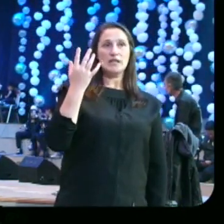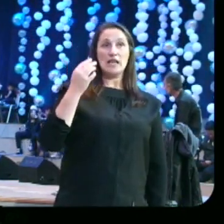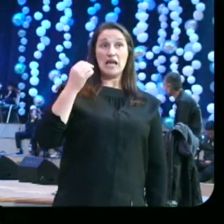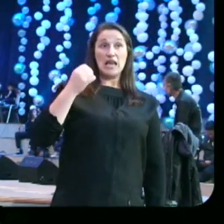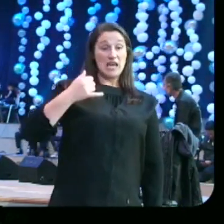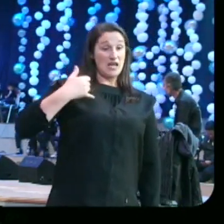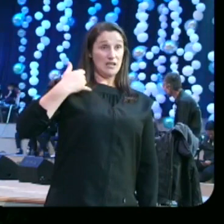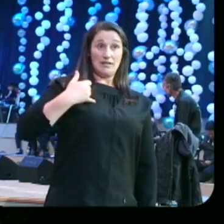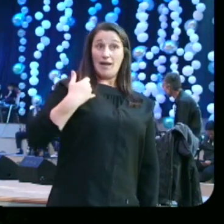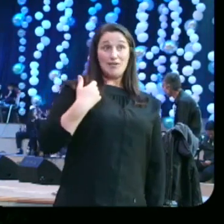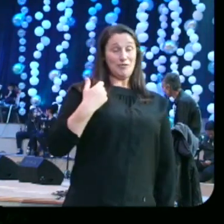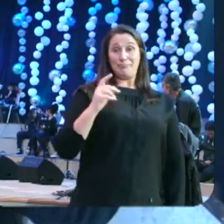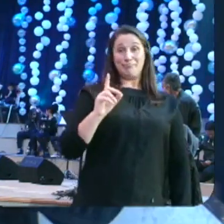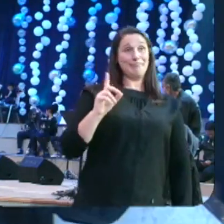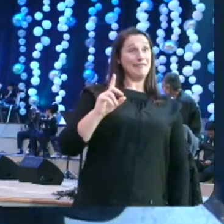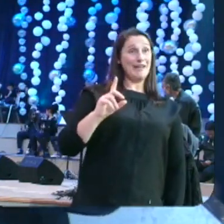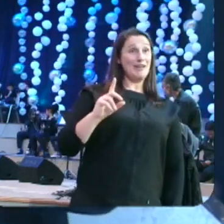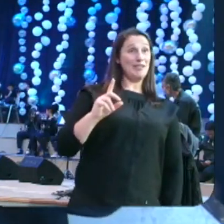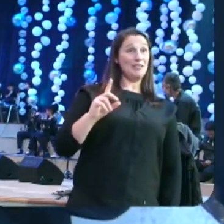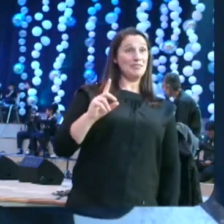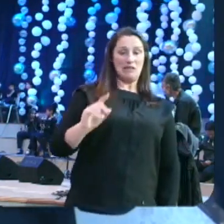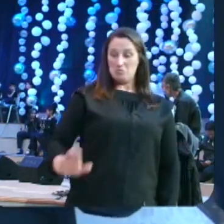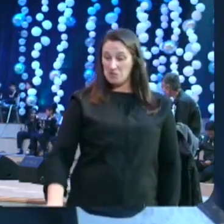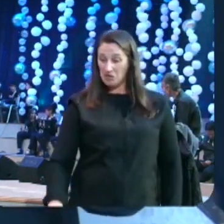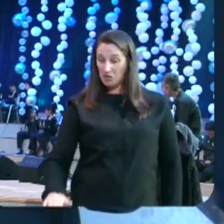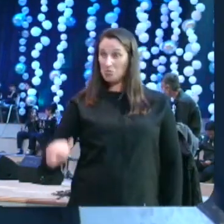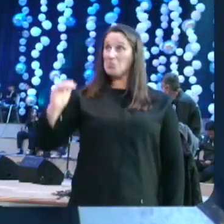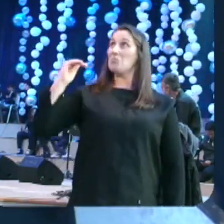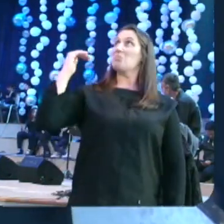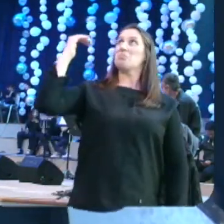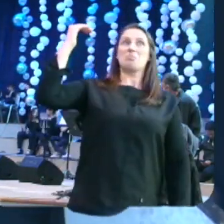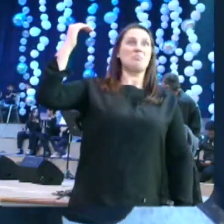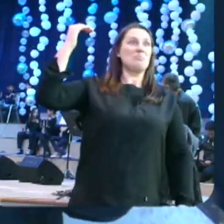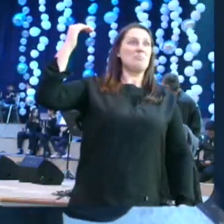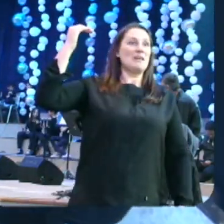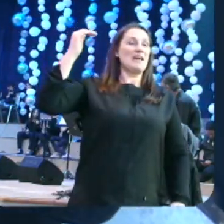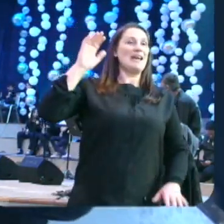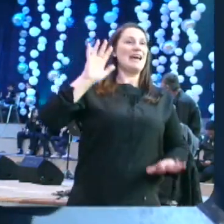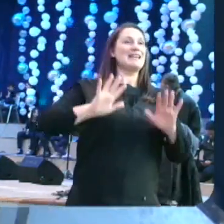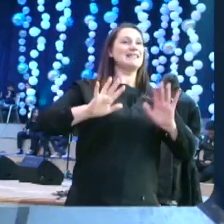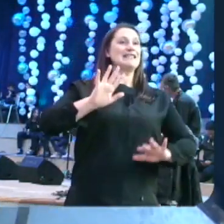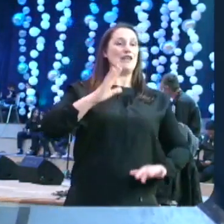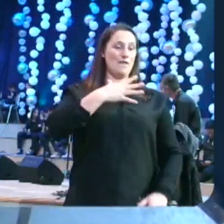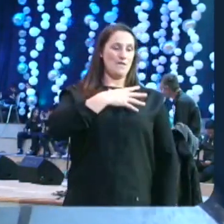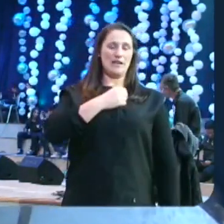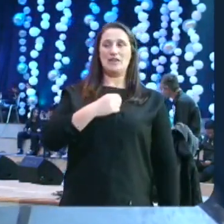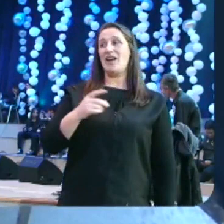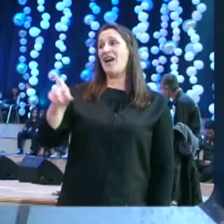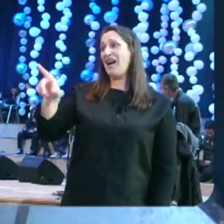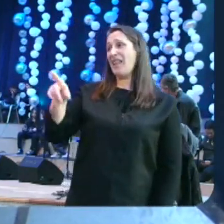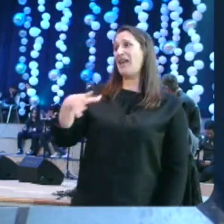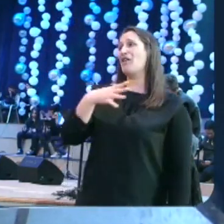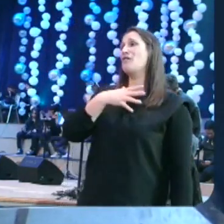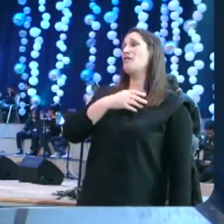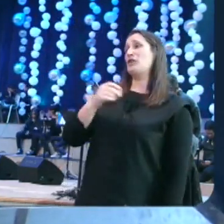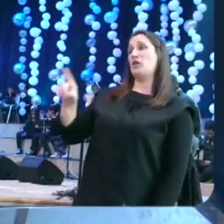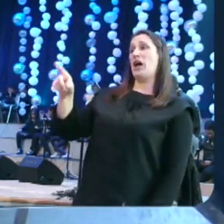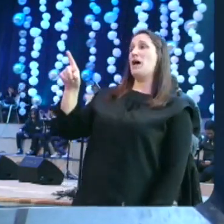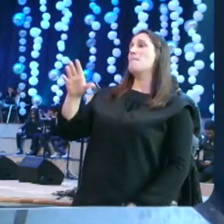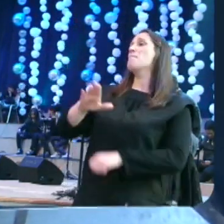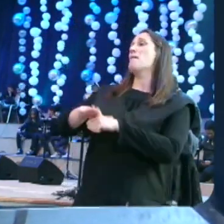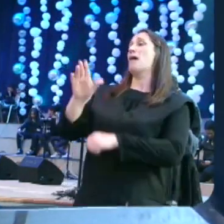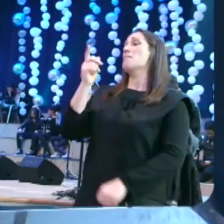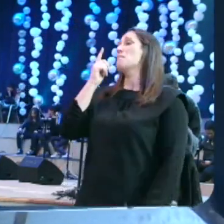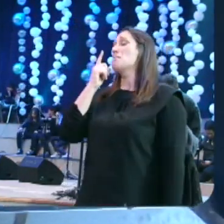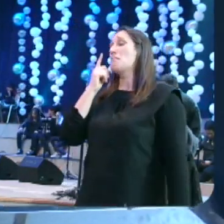viu? Não importa a idade. Talvez você seja um dos filhos que diga assim: ah, aquele lá é o queridinho do